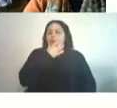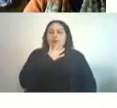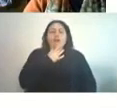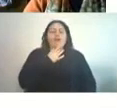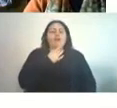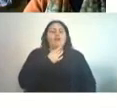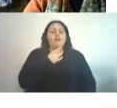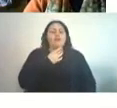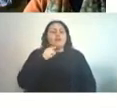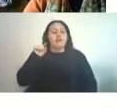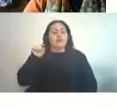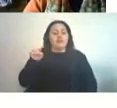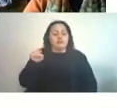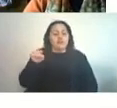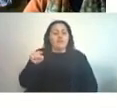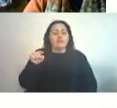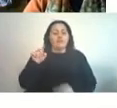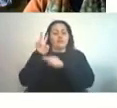um pouco